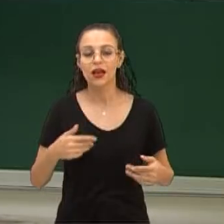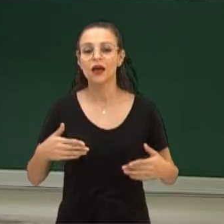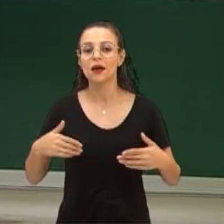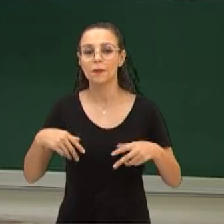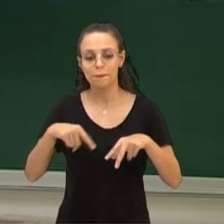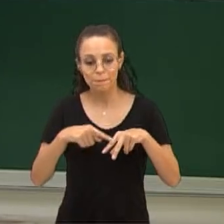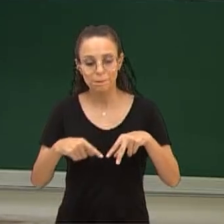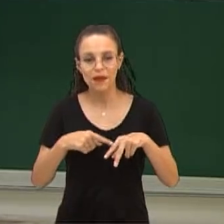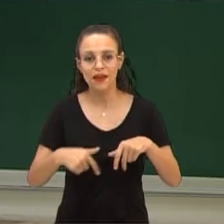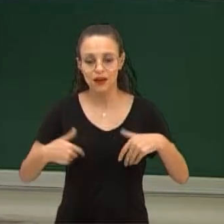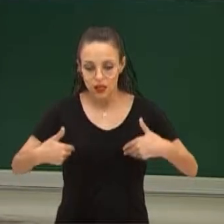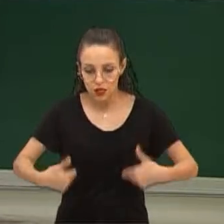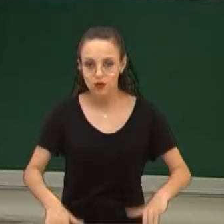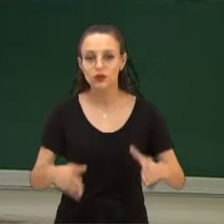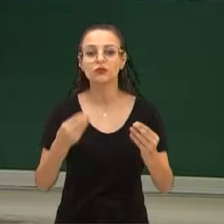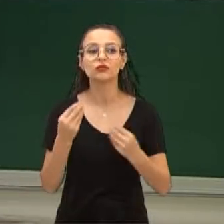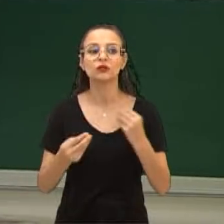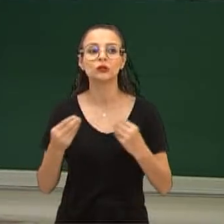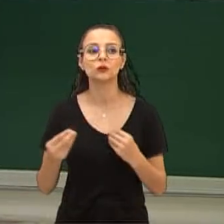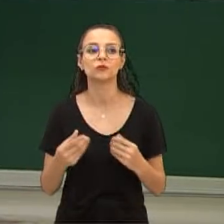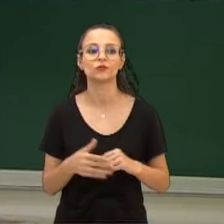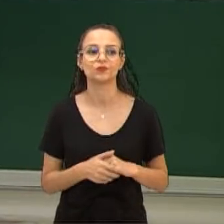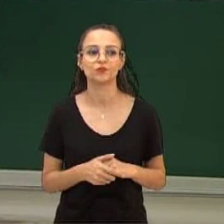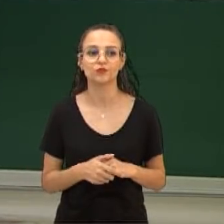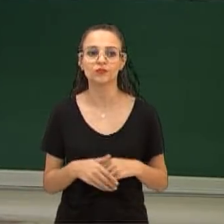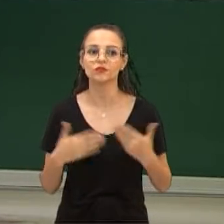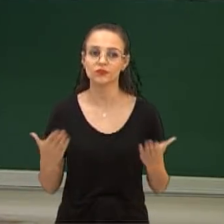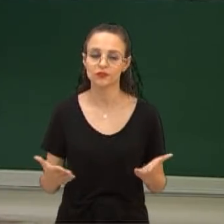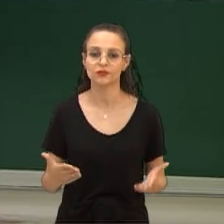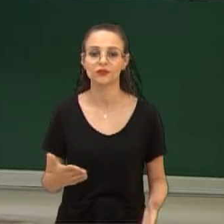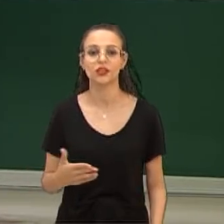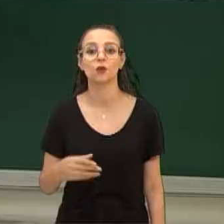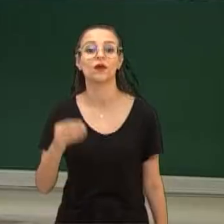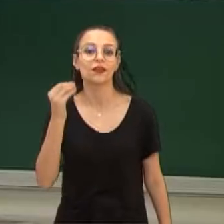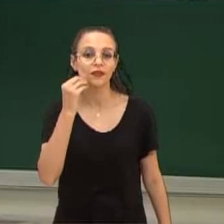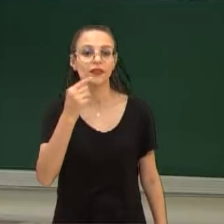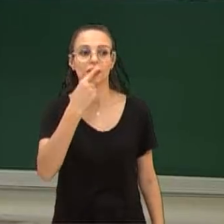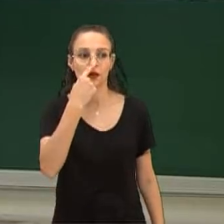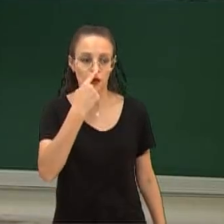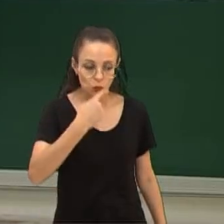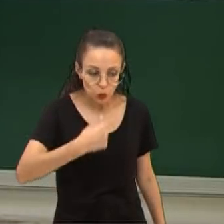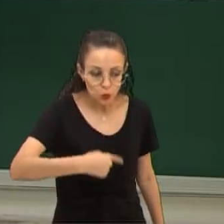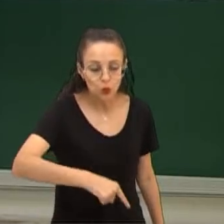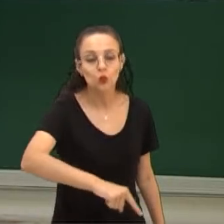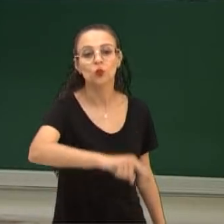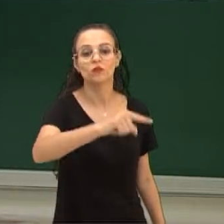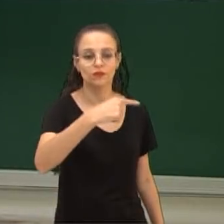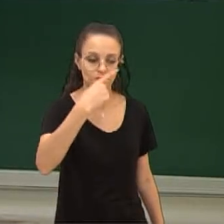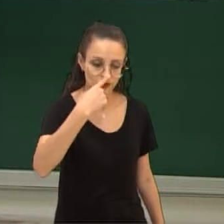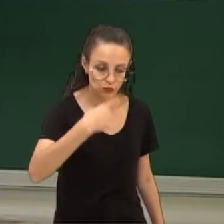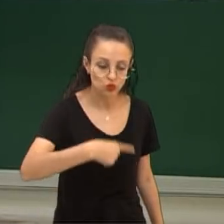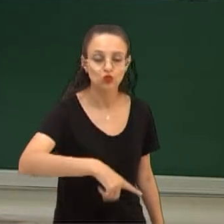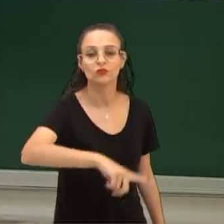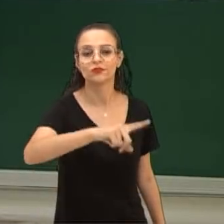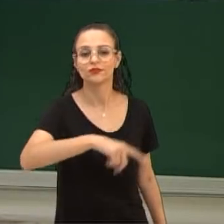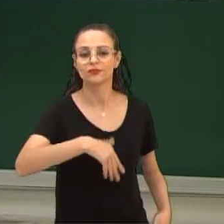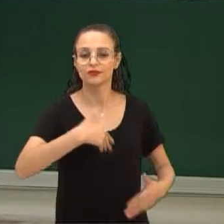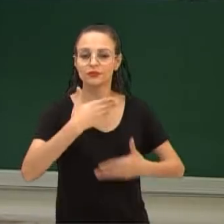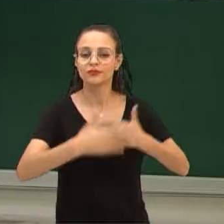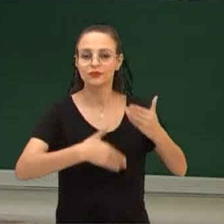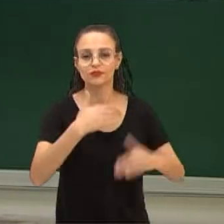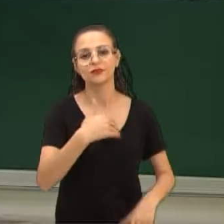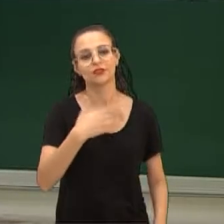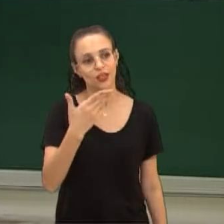fazia então para pegar essa água, para se banhar? Então, de tanto ele desenvolver essa tromba,